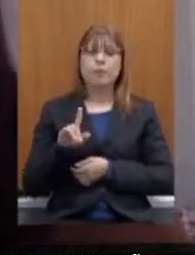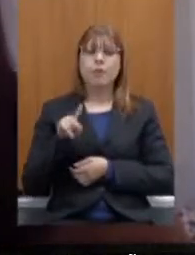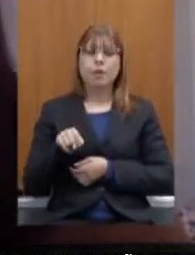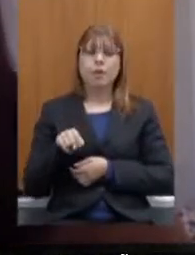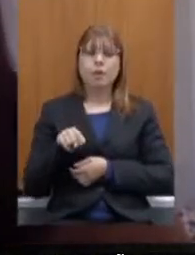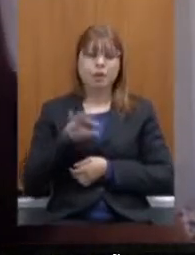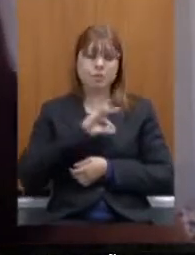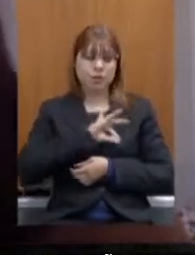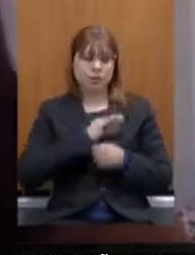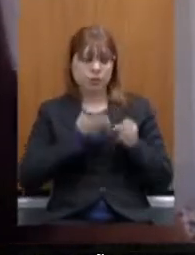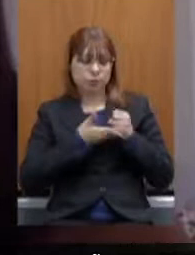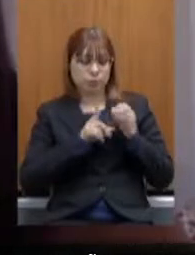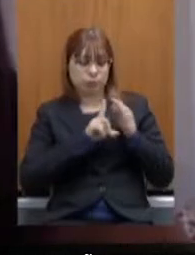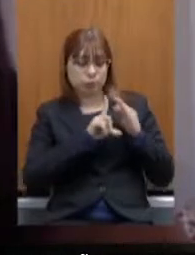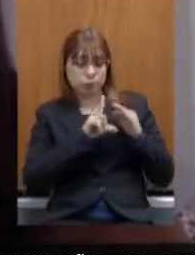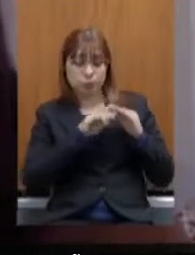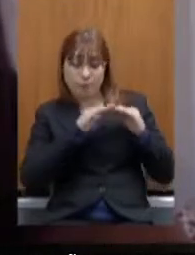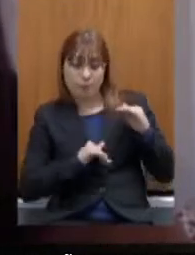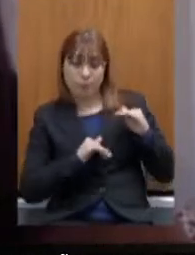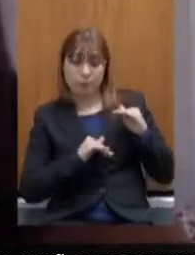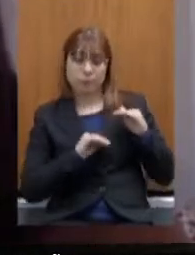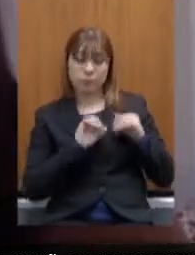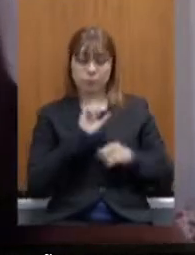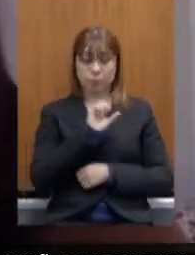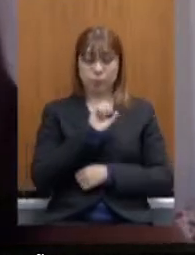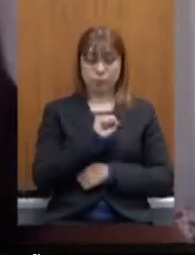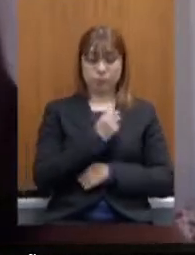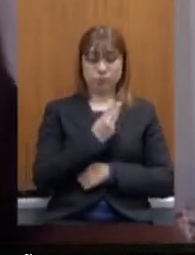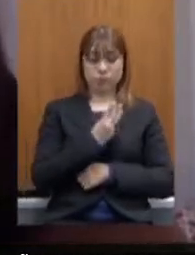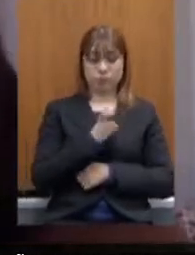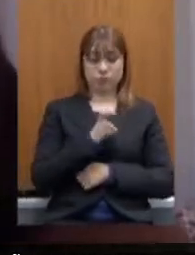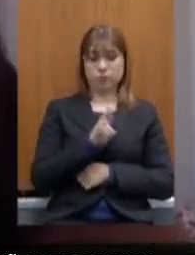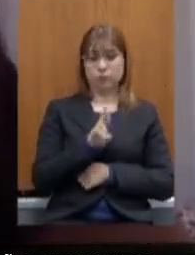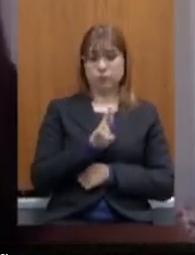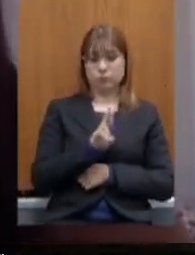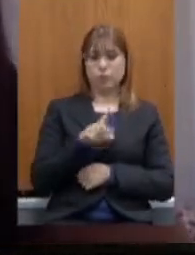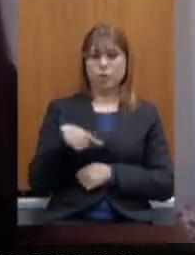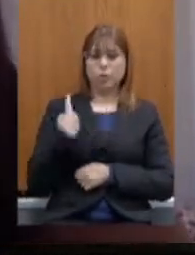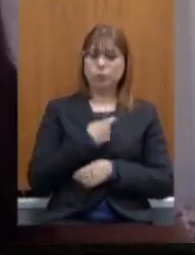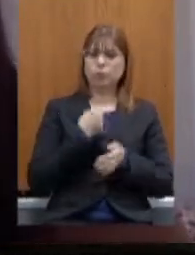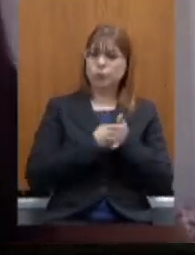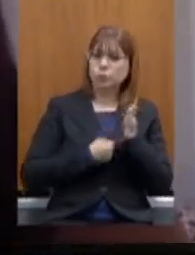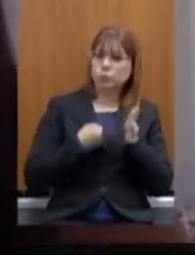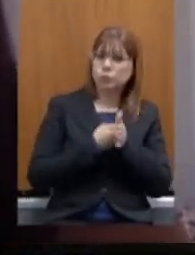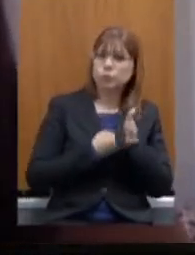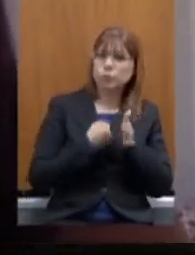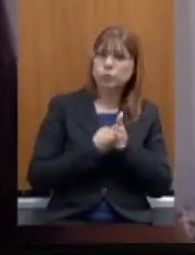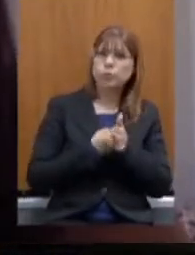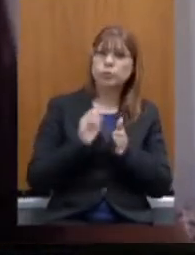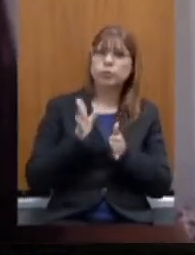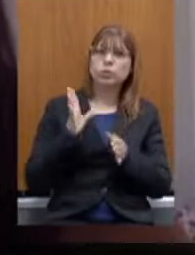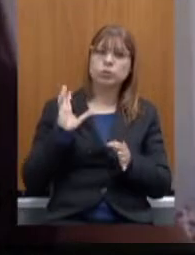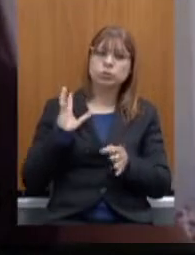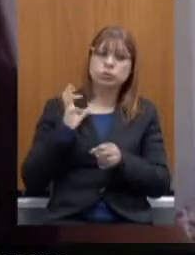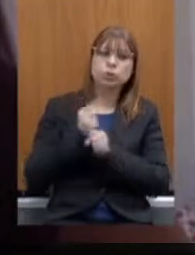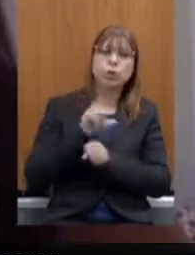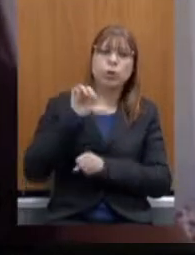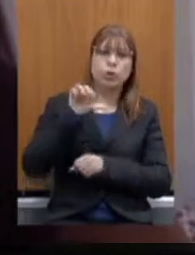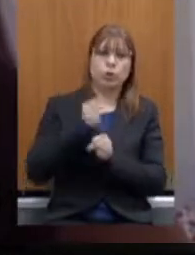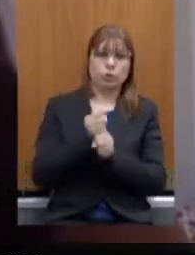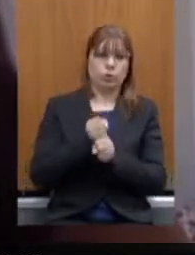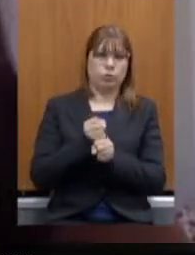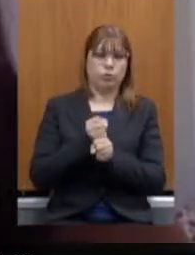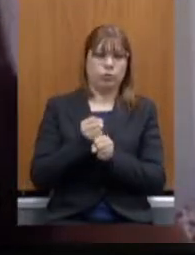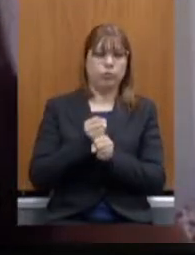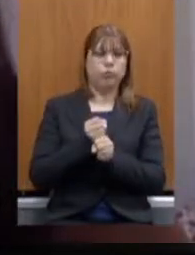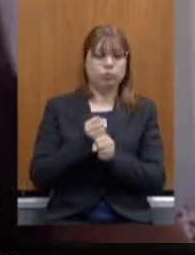mínimo é 835 reais nós temos lutado então ao longo destes nove anos para a valorização da